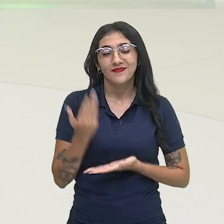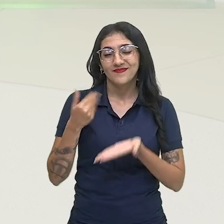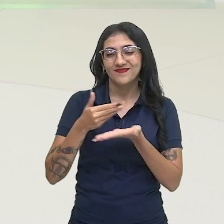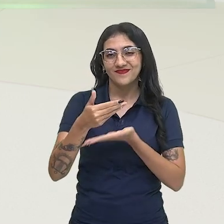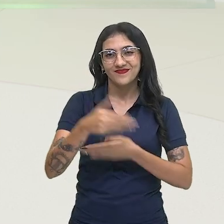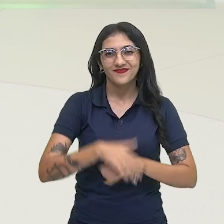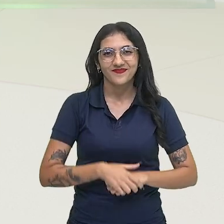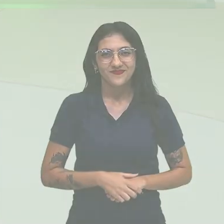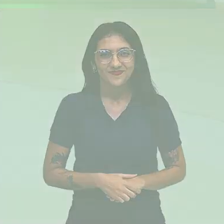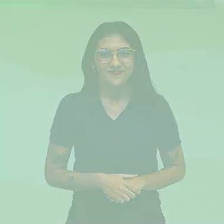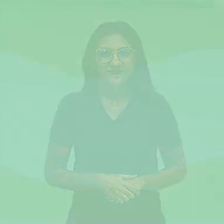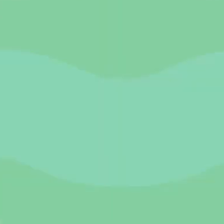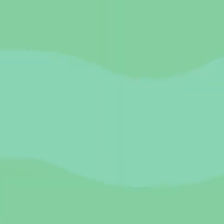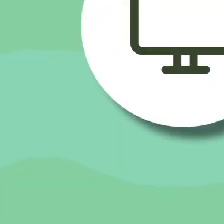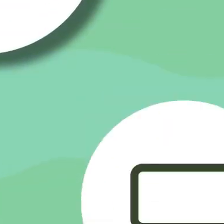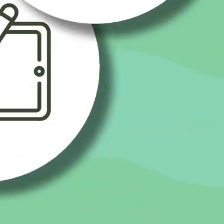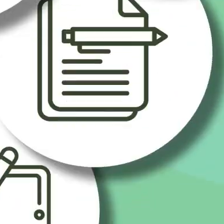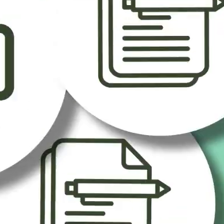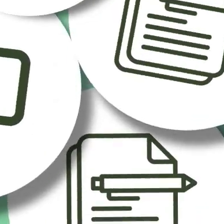à nossa aula.